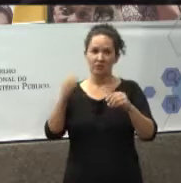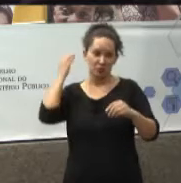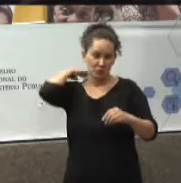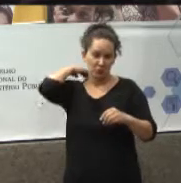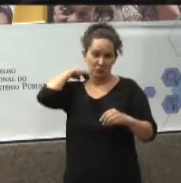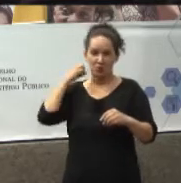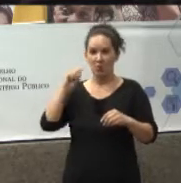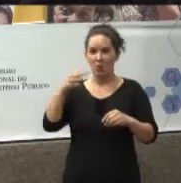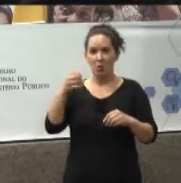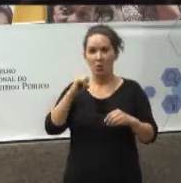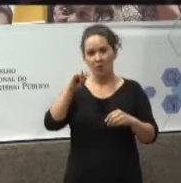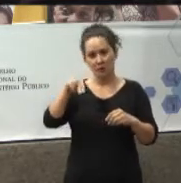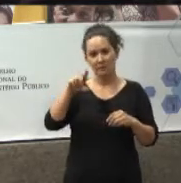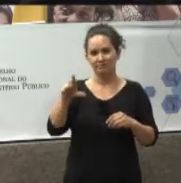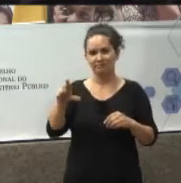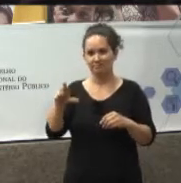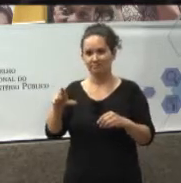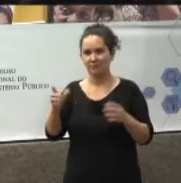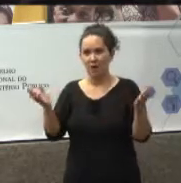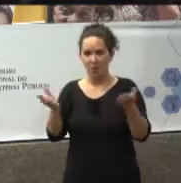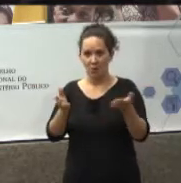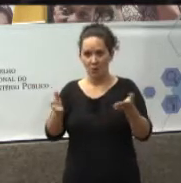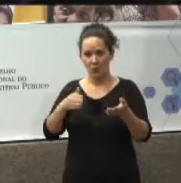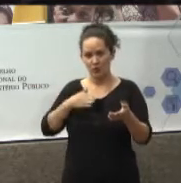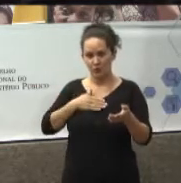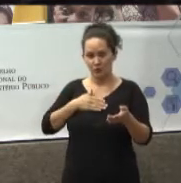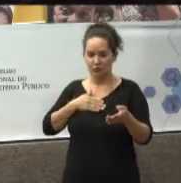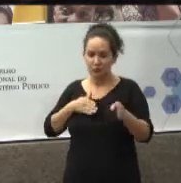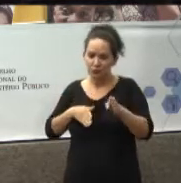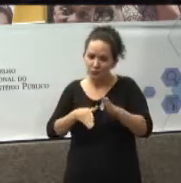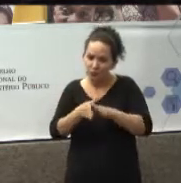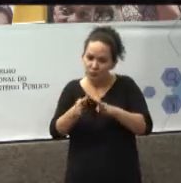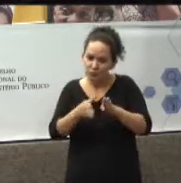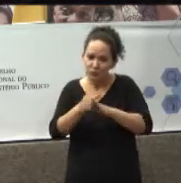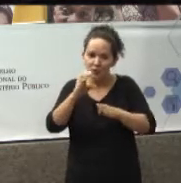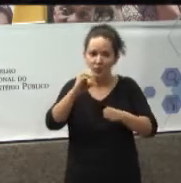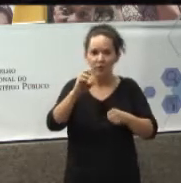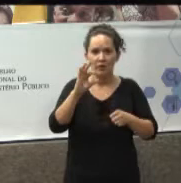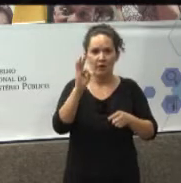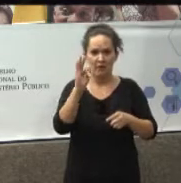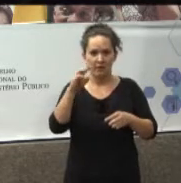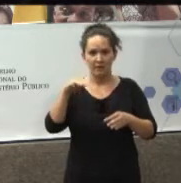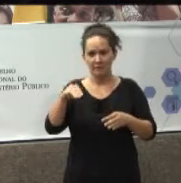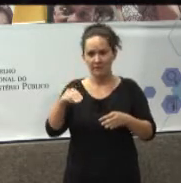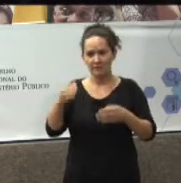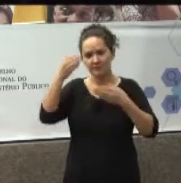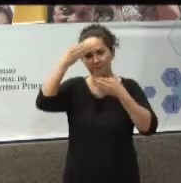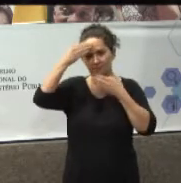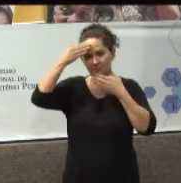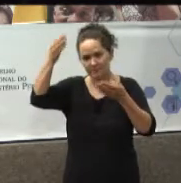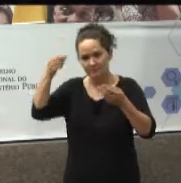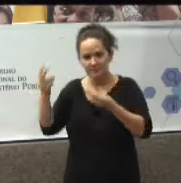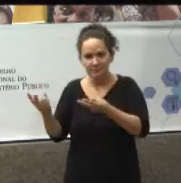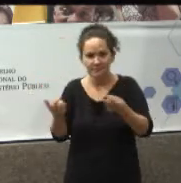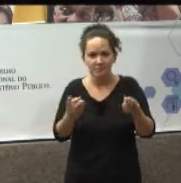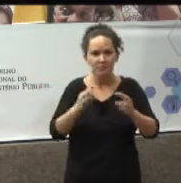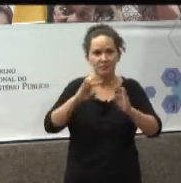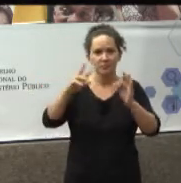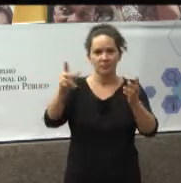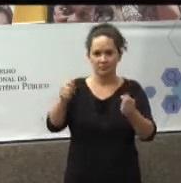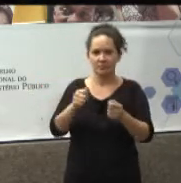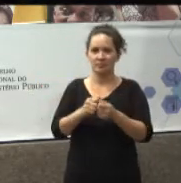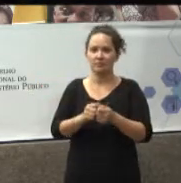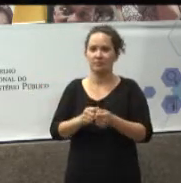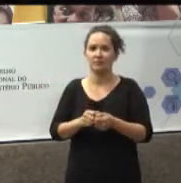estão atualmente eu estou conselheiro do cfm e agradeço o convite aqui e todos